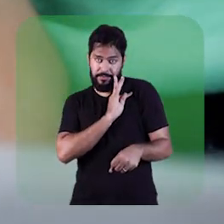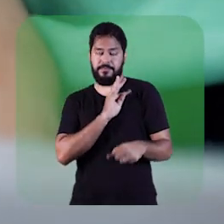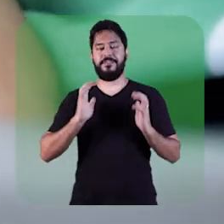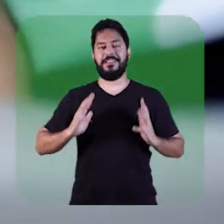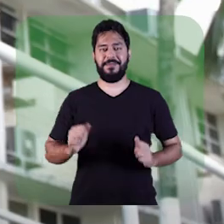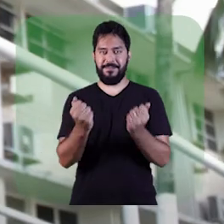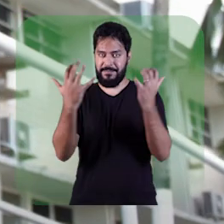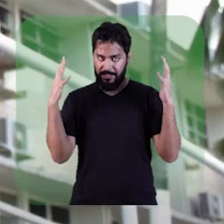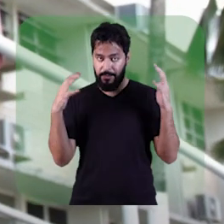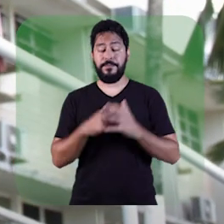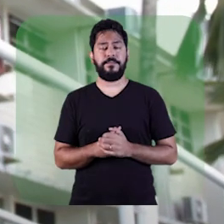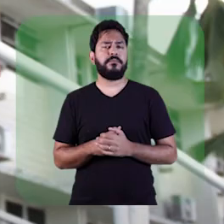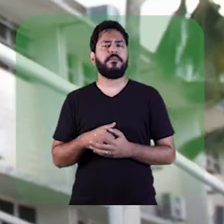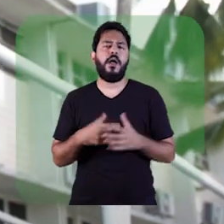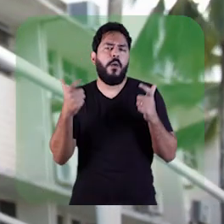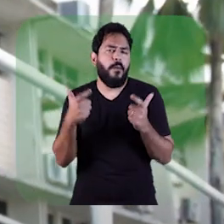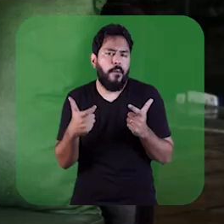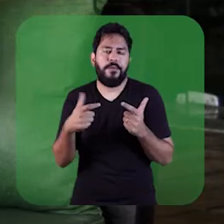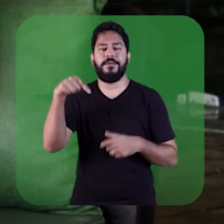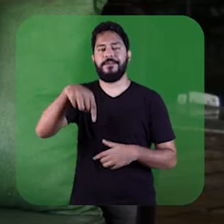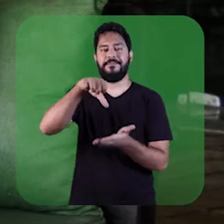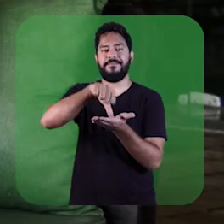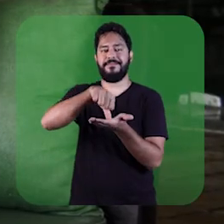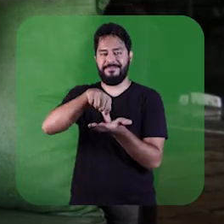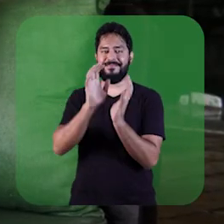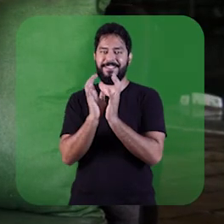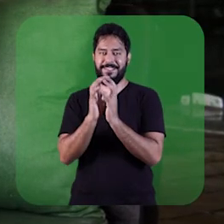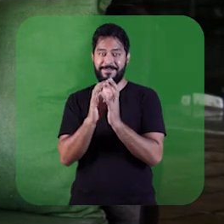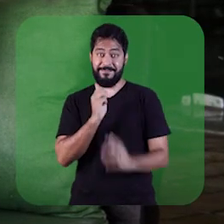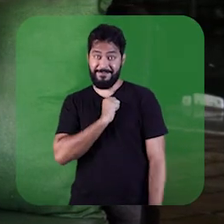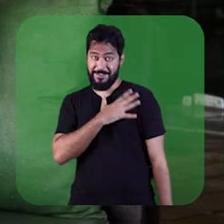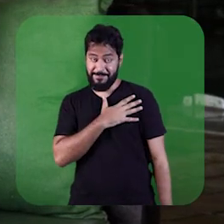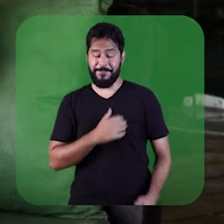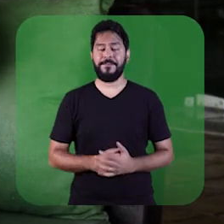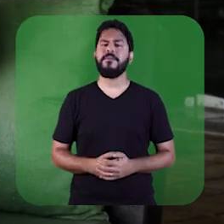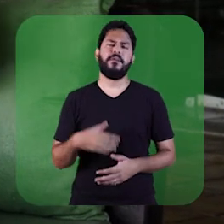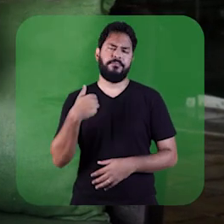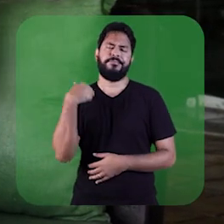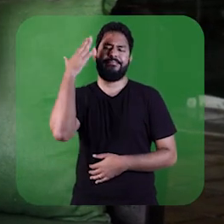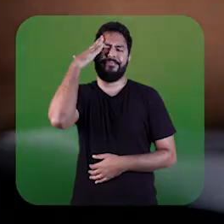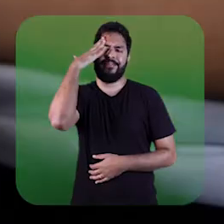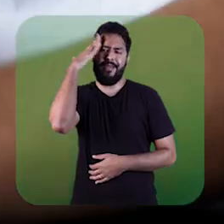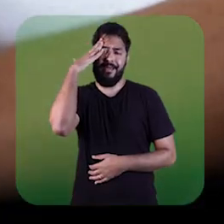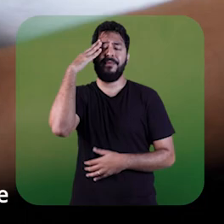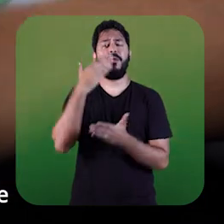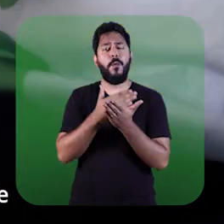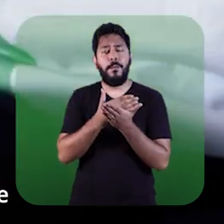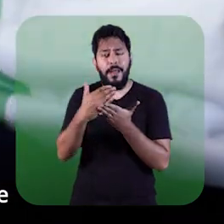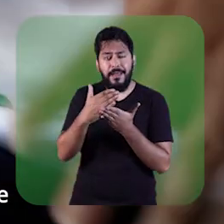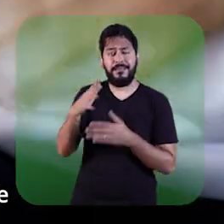ambiental, aqui no IFPE Campus Recife. A gente sabe que no início, né, tem aquele choque, querendo ou não,